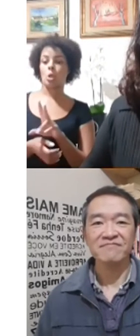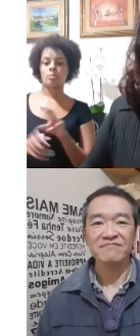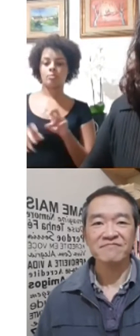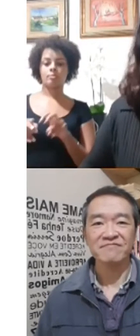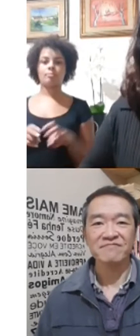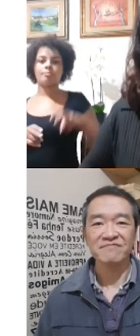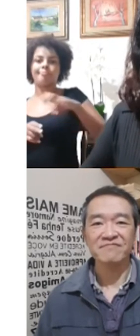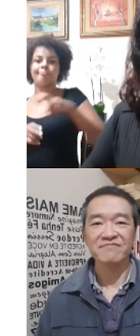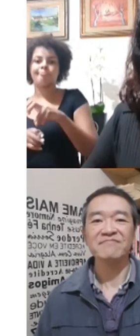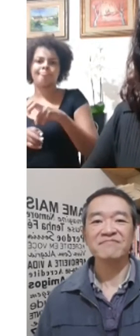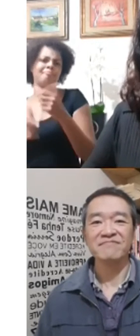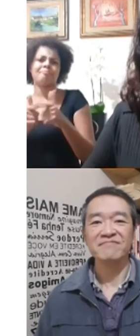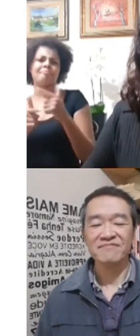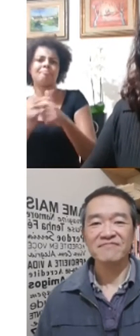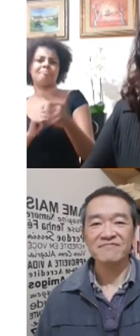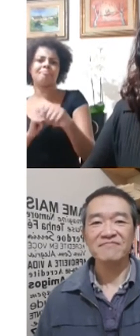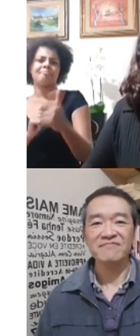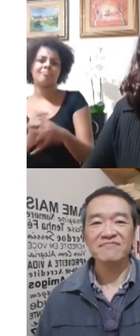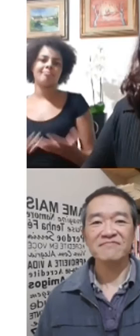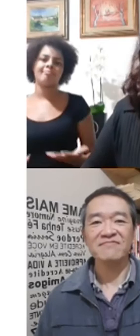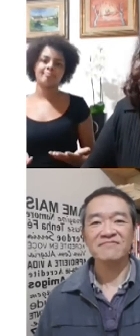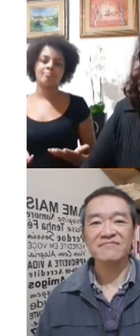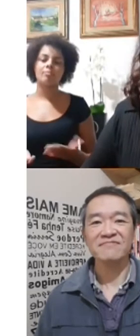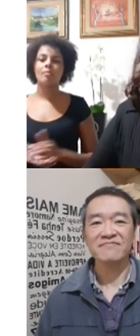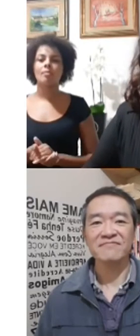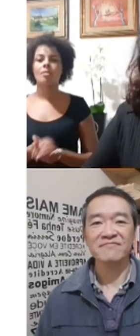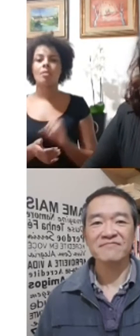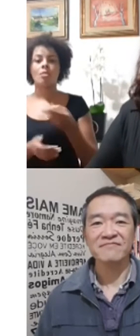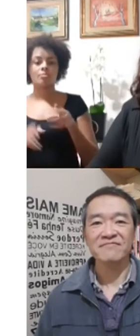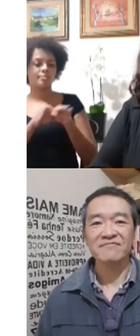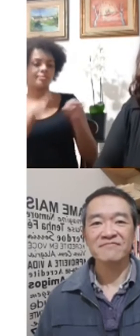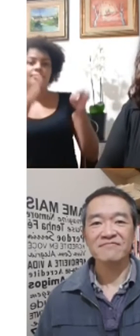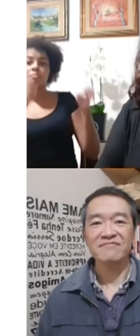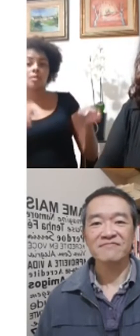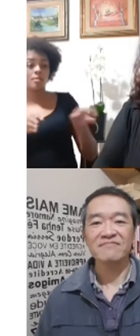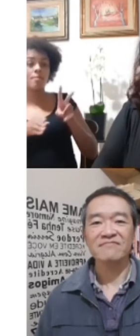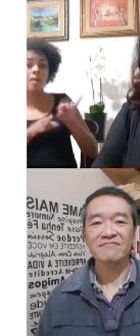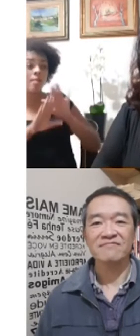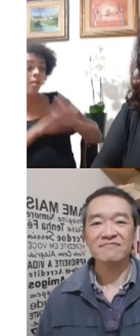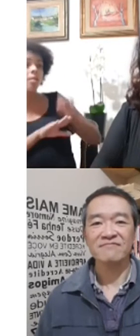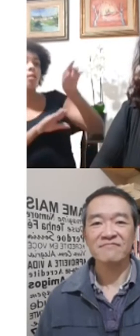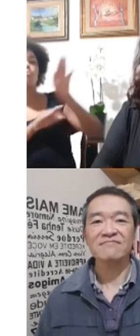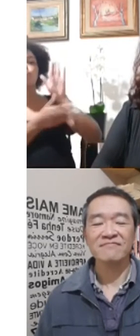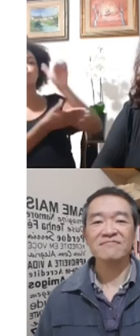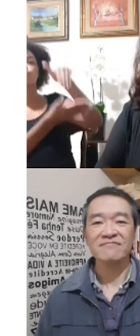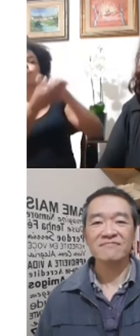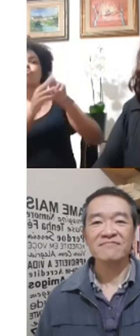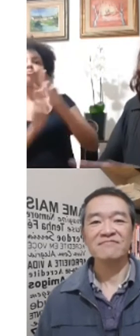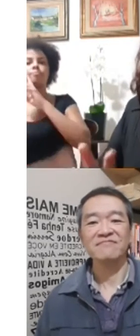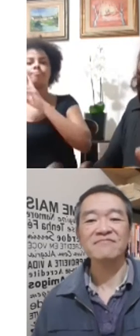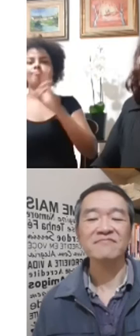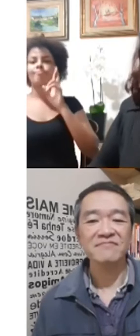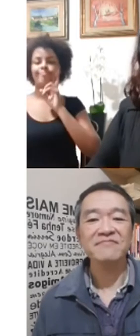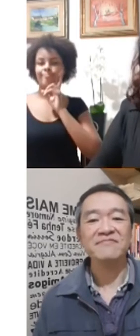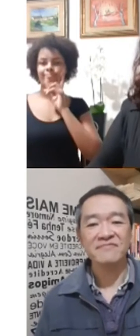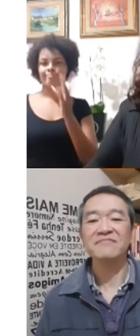degrau não tem problema, né? Ou então é que a sua mesa vai ficar lá naquele canto do restaurante, né? Para que você não